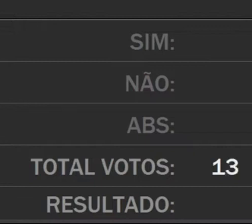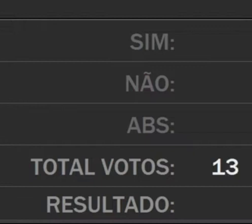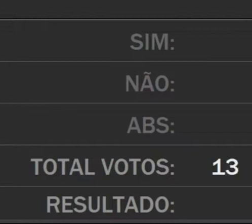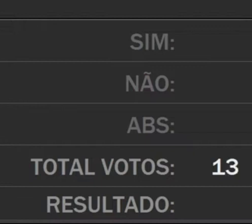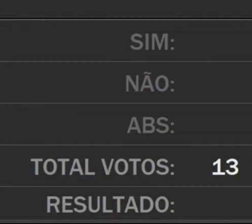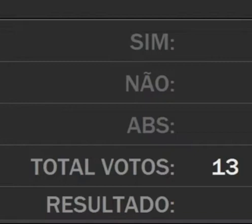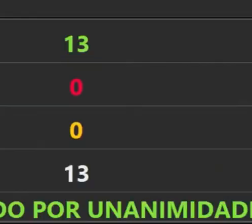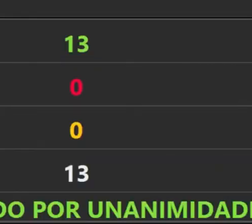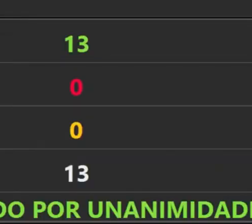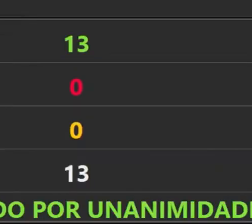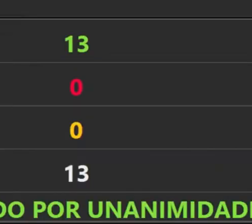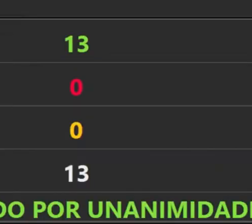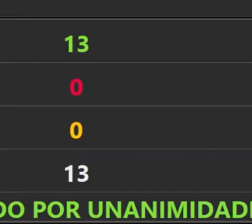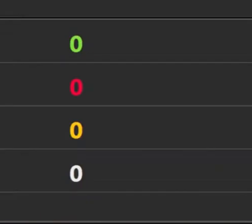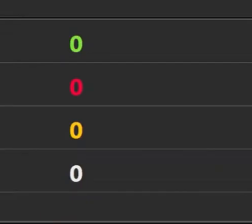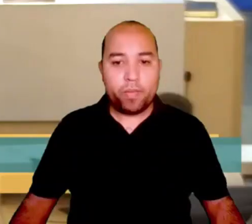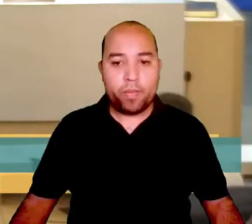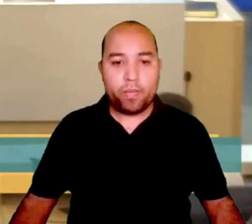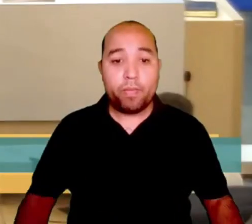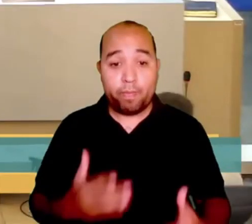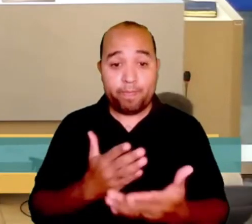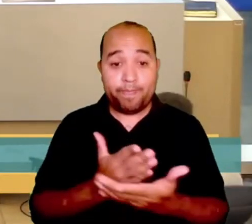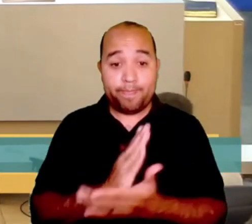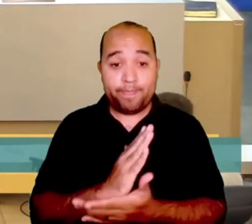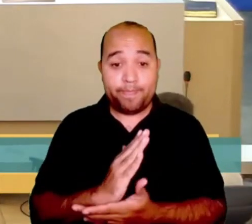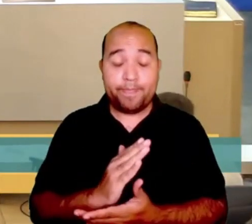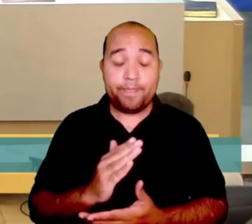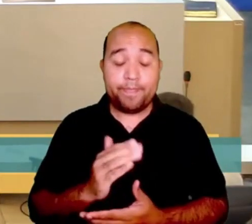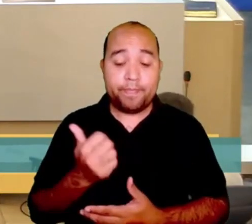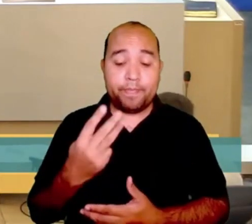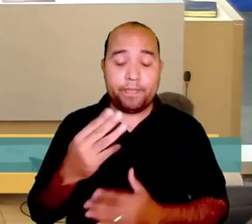Aprovado por 13 votos, segue a sanção. Próximo.